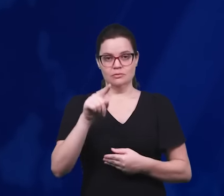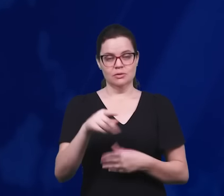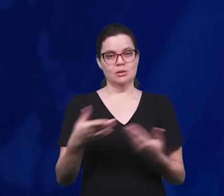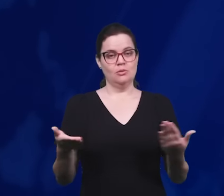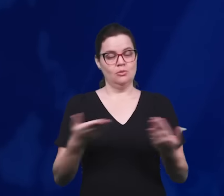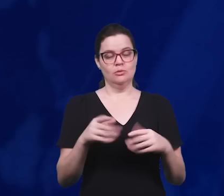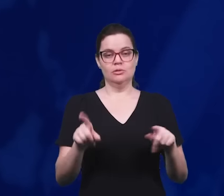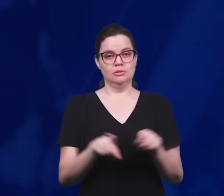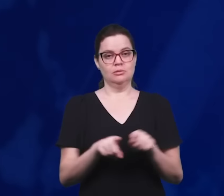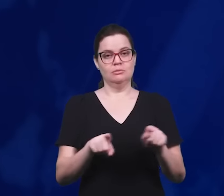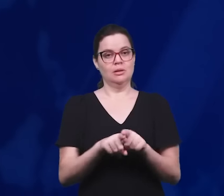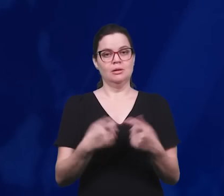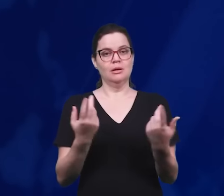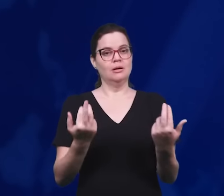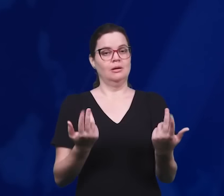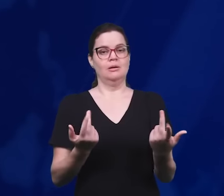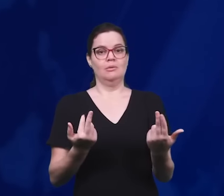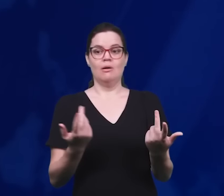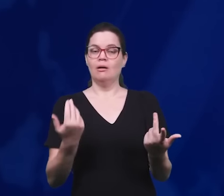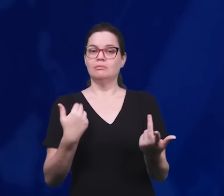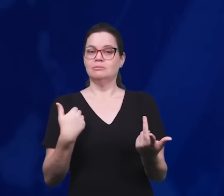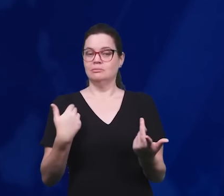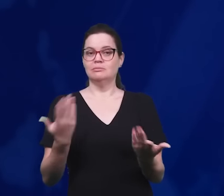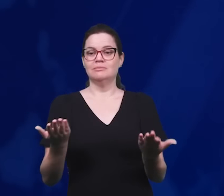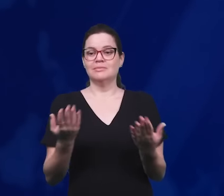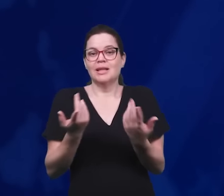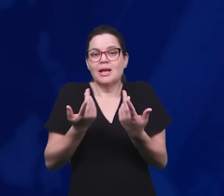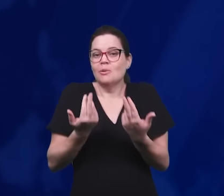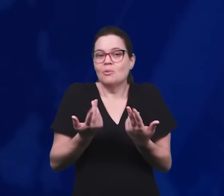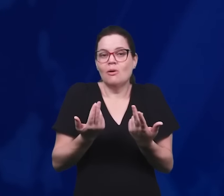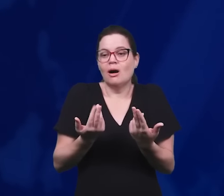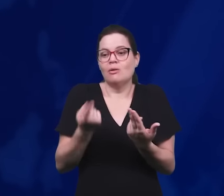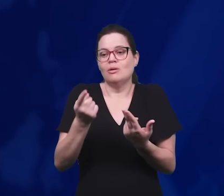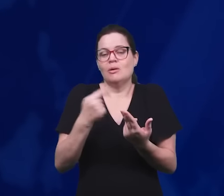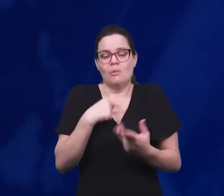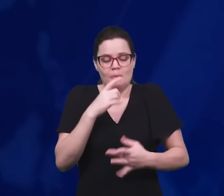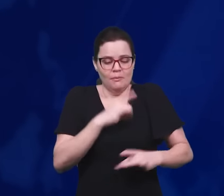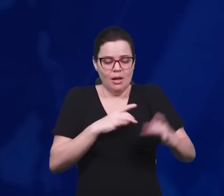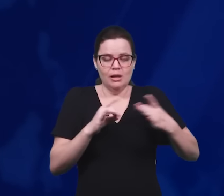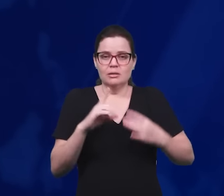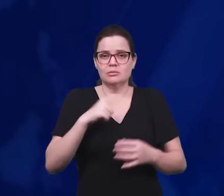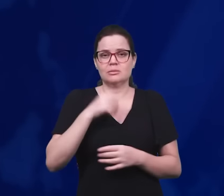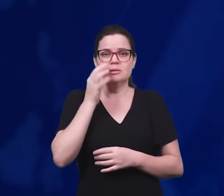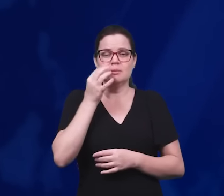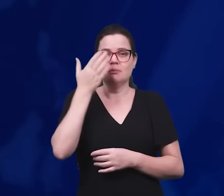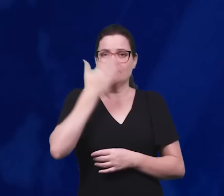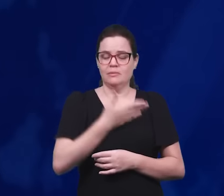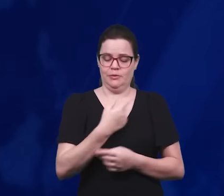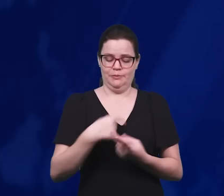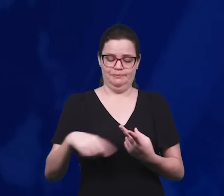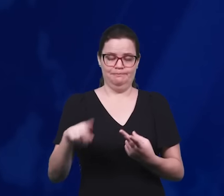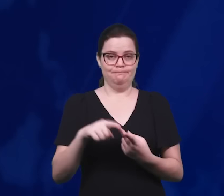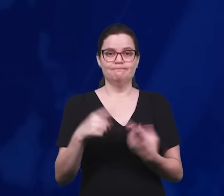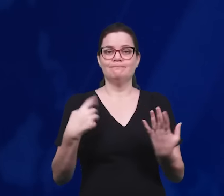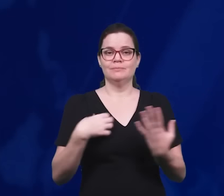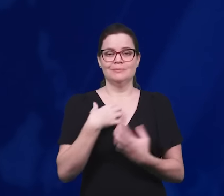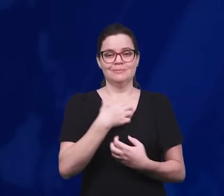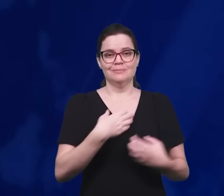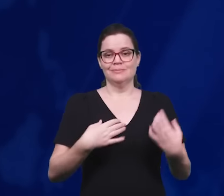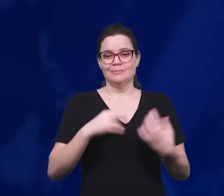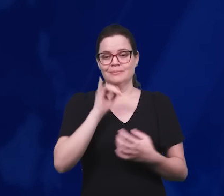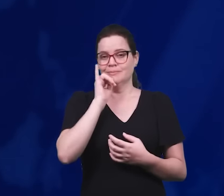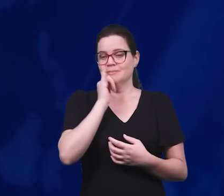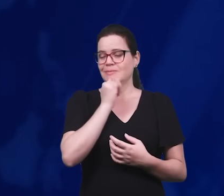entrou nesta noite na casa do Senhor, ou mesmo na sua casa, está passando por provas que estão tirando a